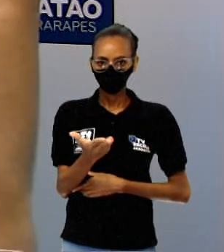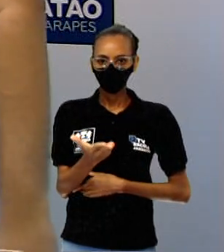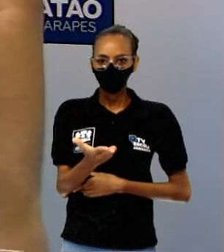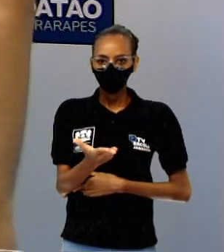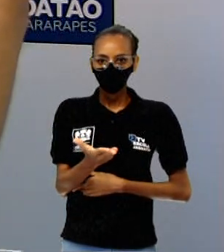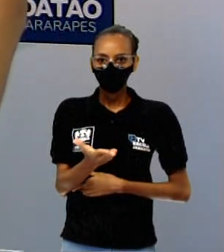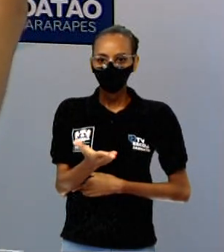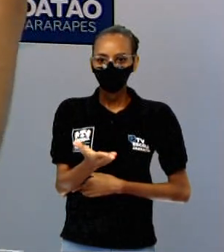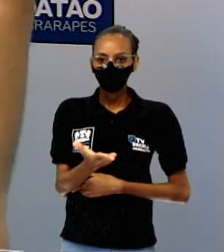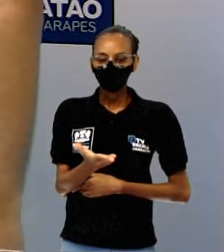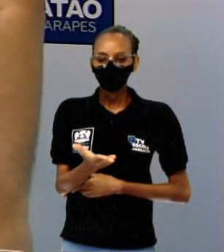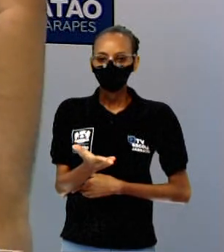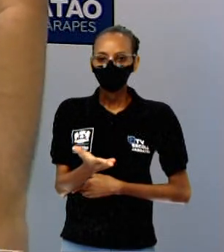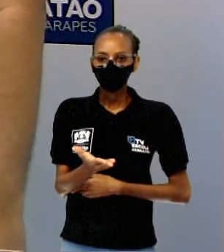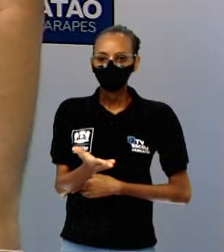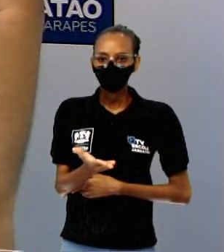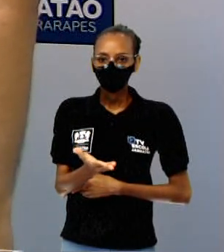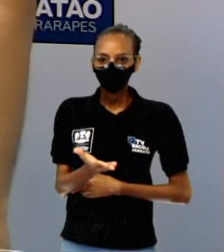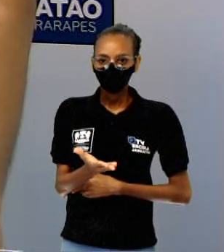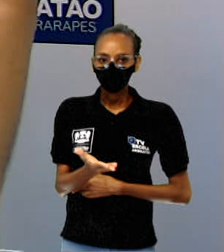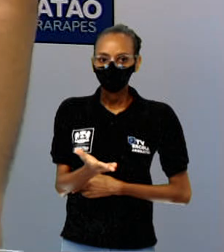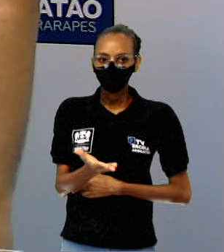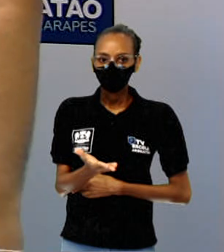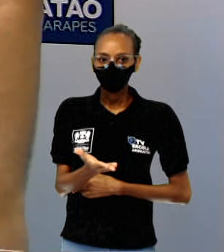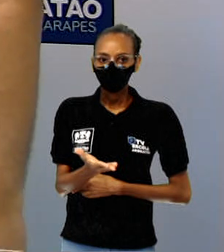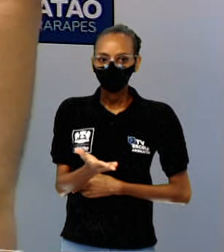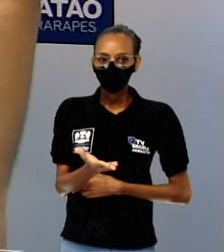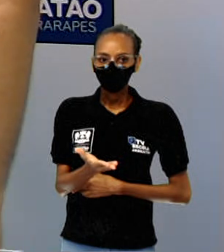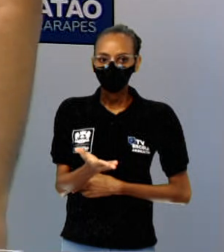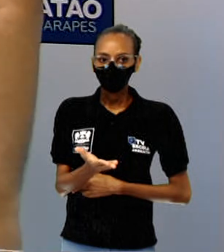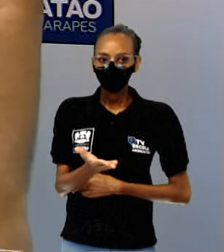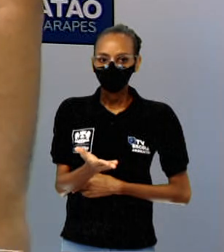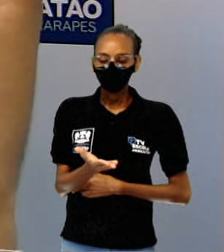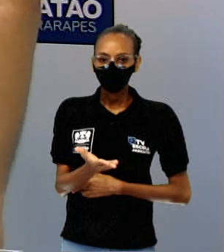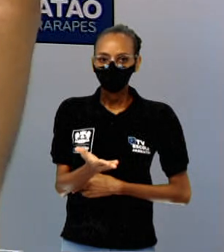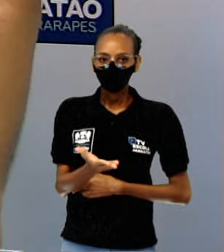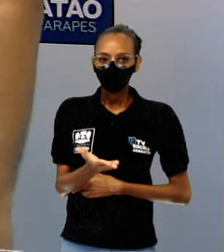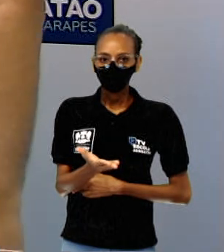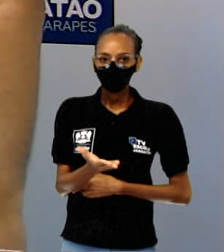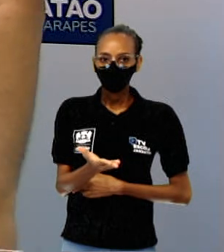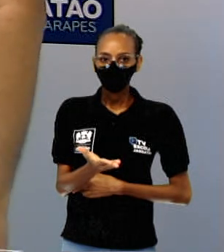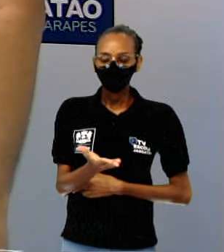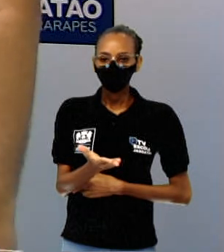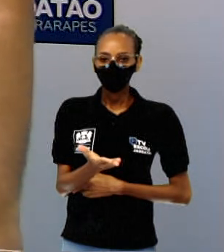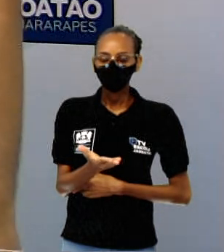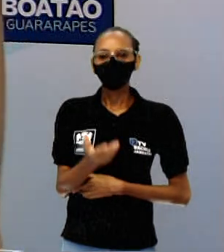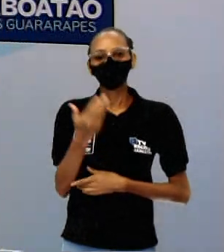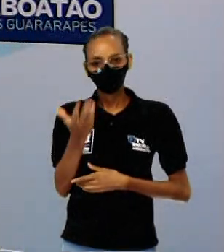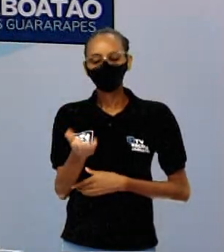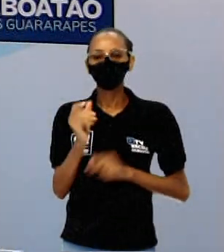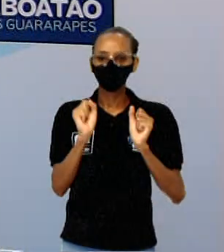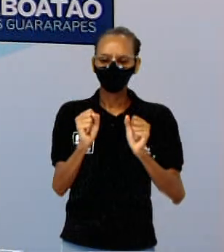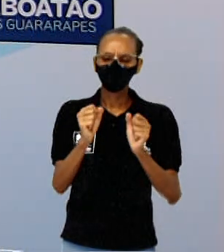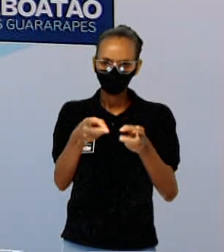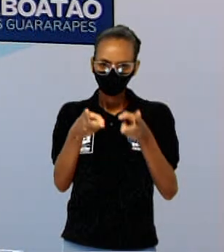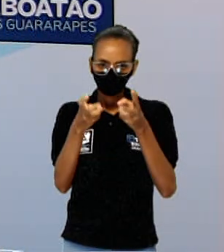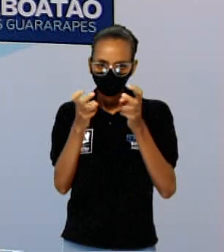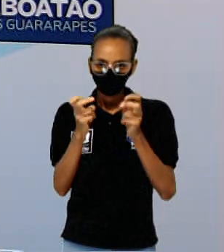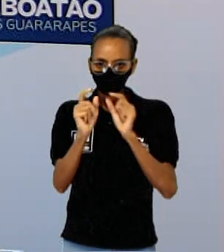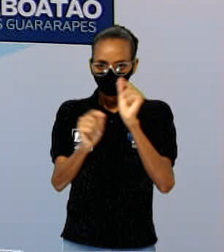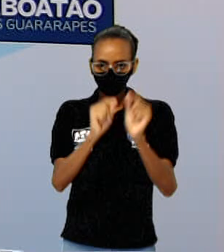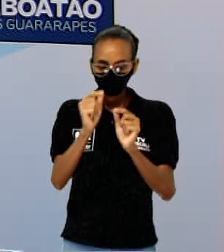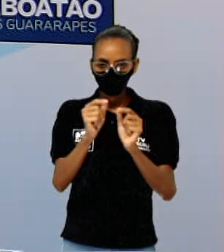sleep well? Did you give them the gifts? Did they fly? Nesse caso aí você pode notar que todas